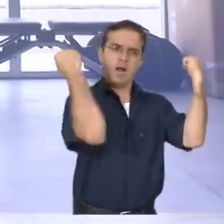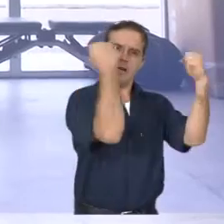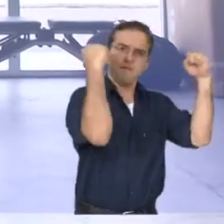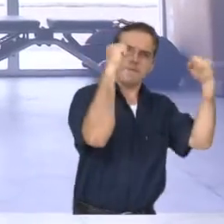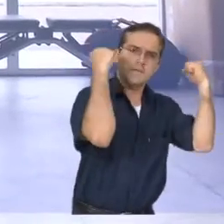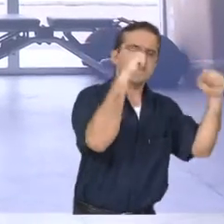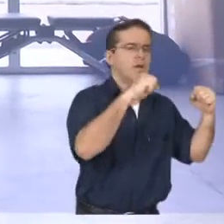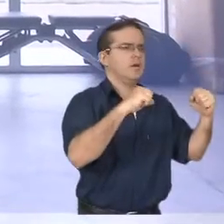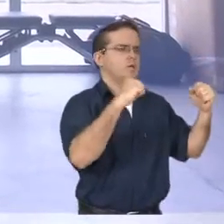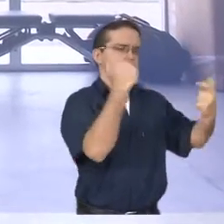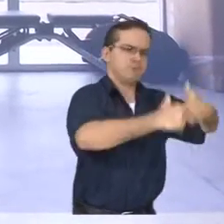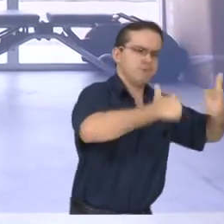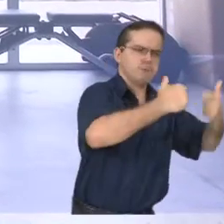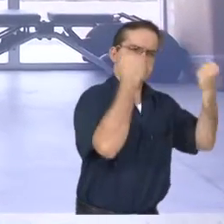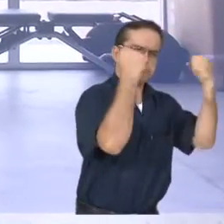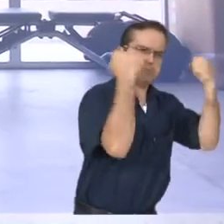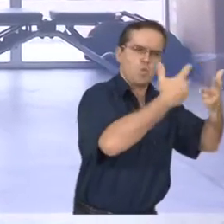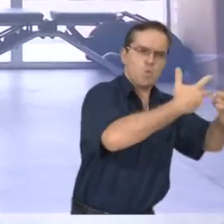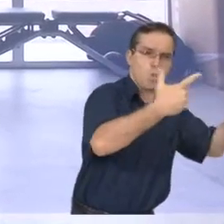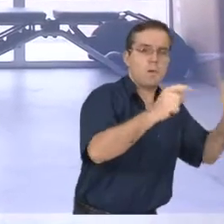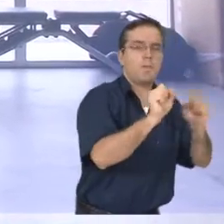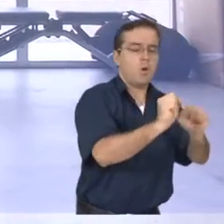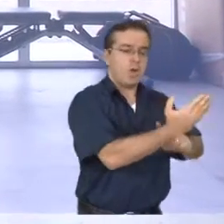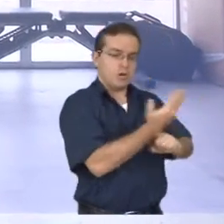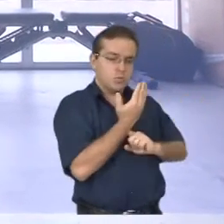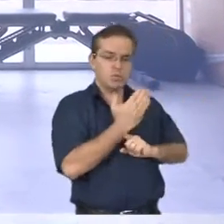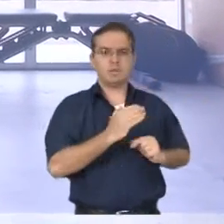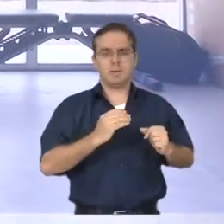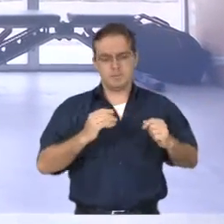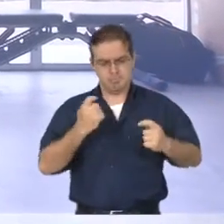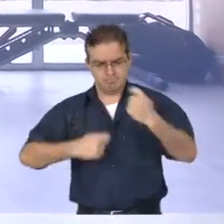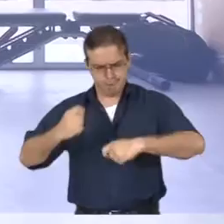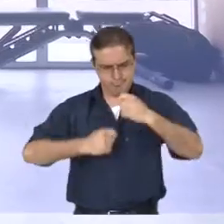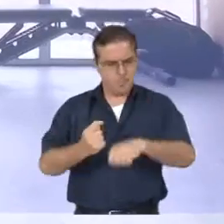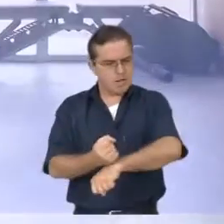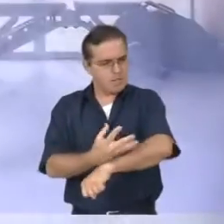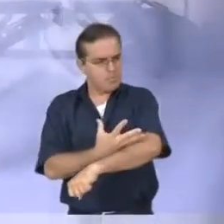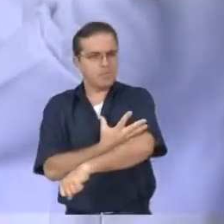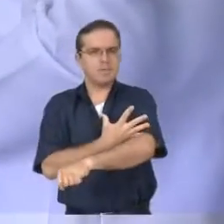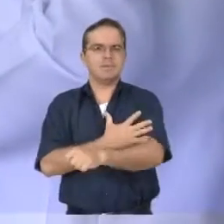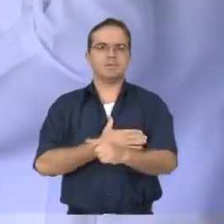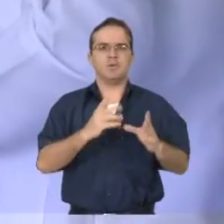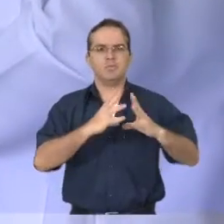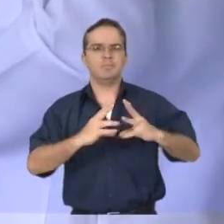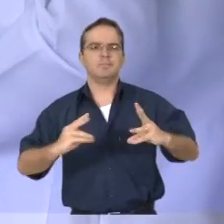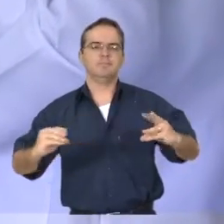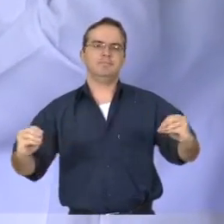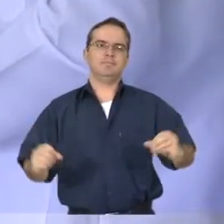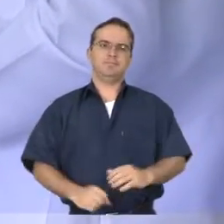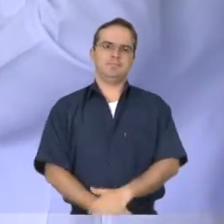prática regular de atividade física poderia contribuir também para o nível de regulação emocional dos indivíduos.